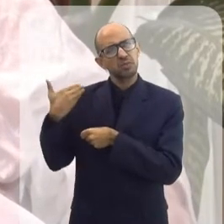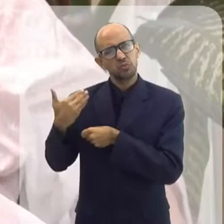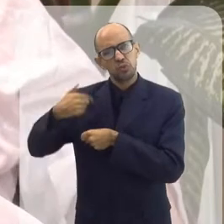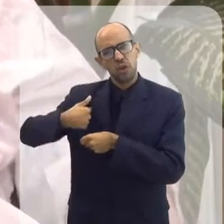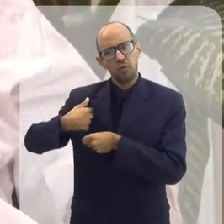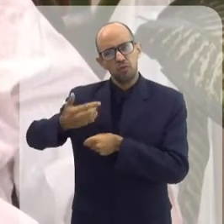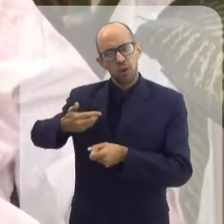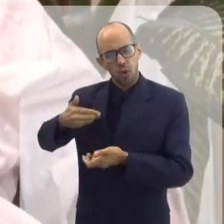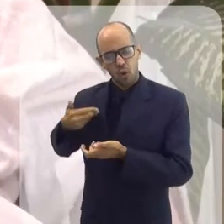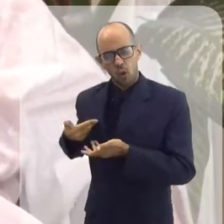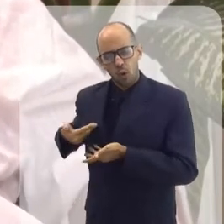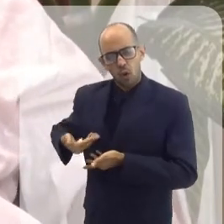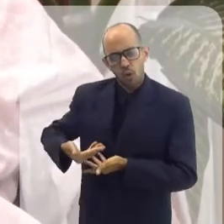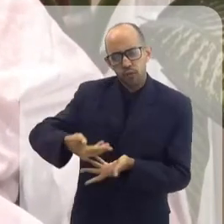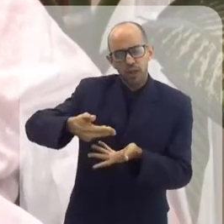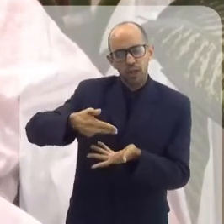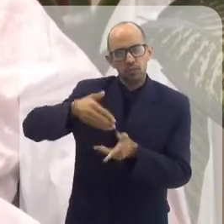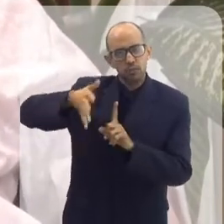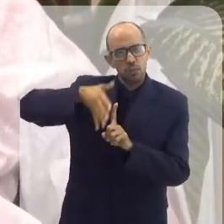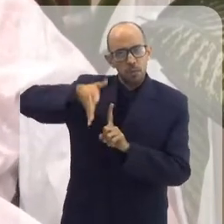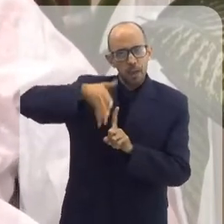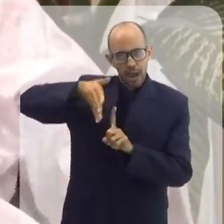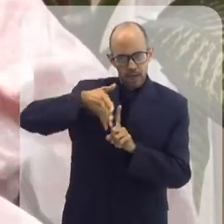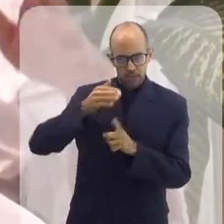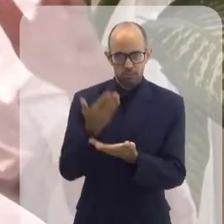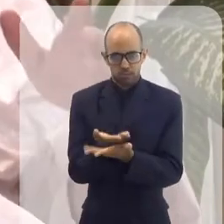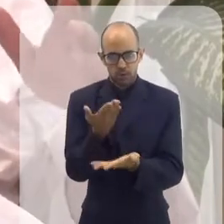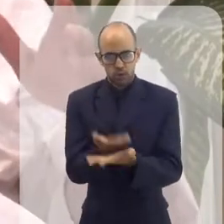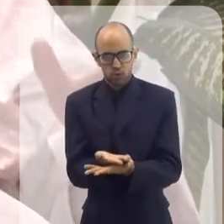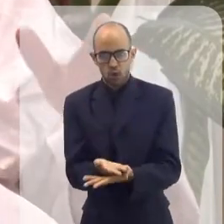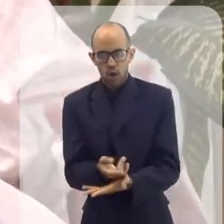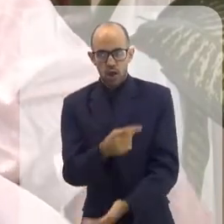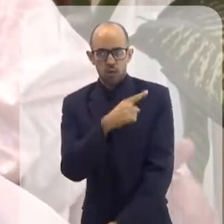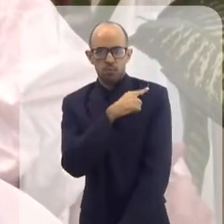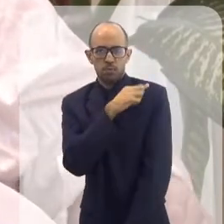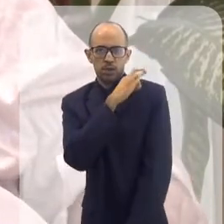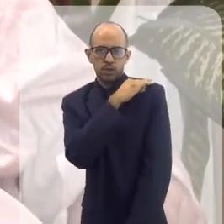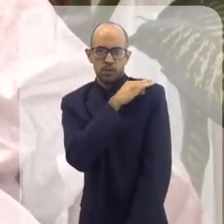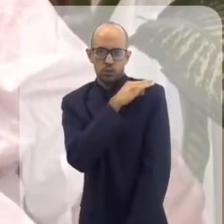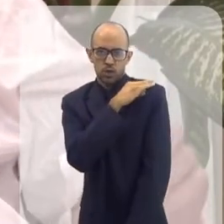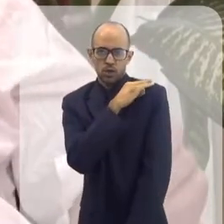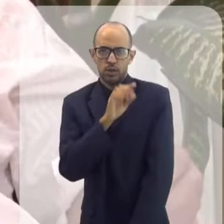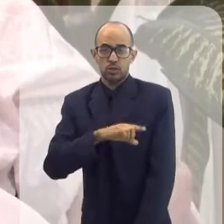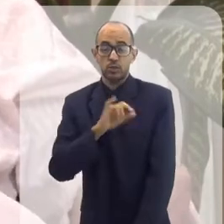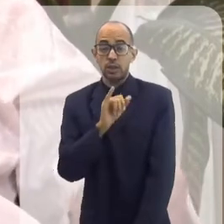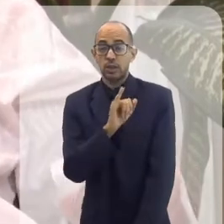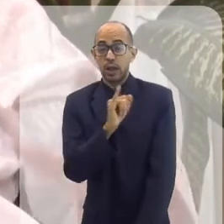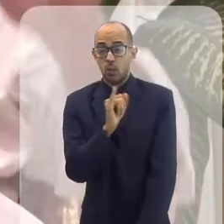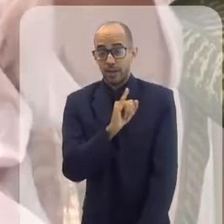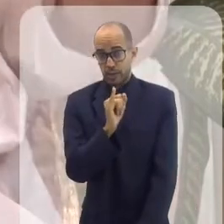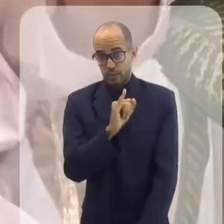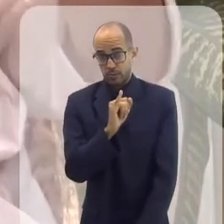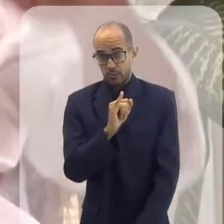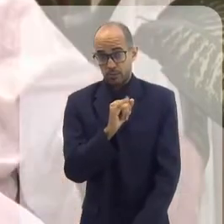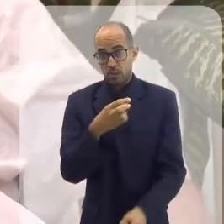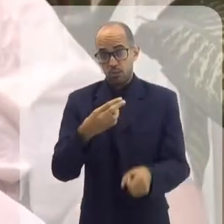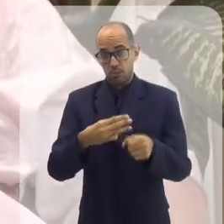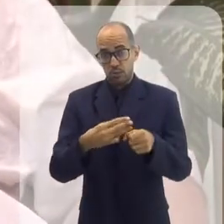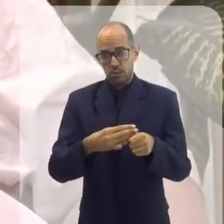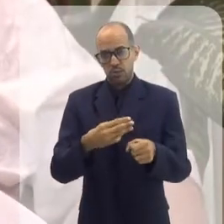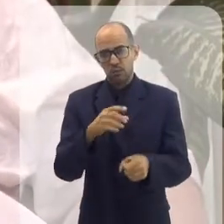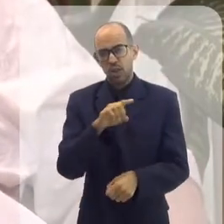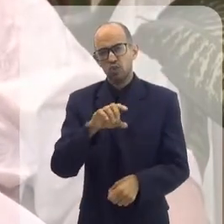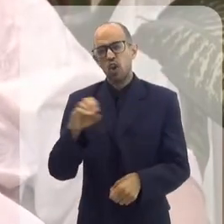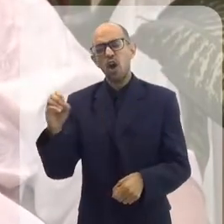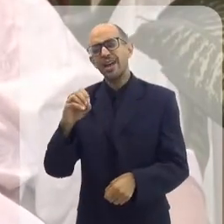sobre religiões de matrizes africanas numa escola de ensino médio no município de Itaguaí aqui na